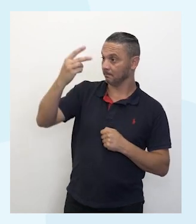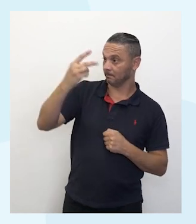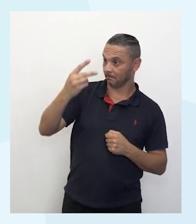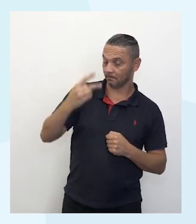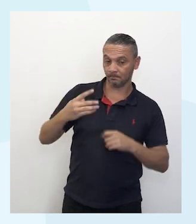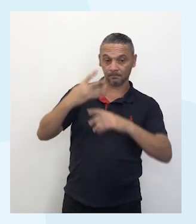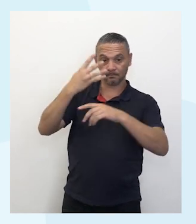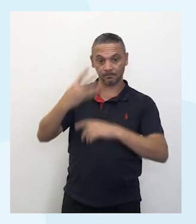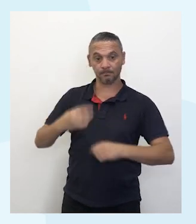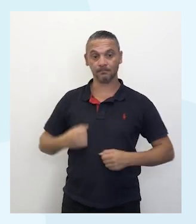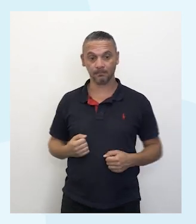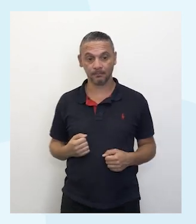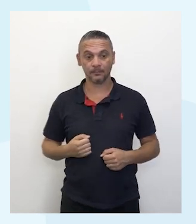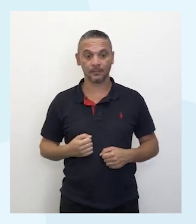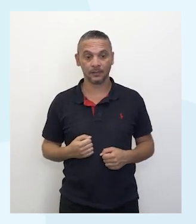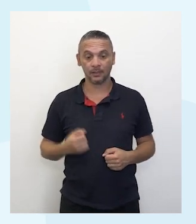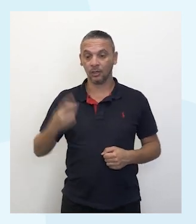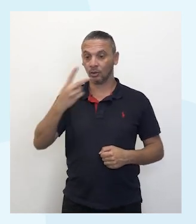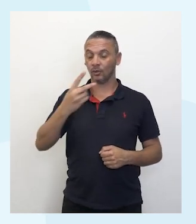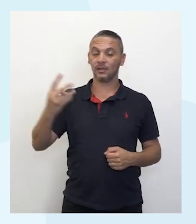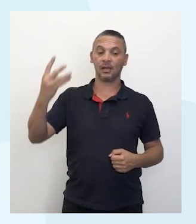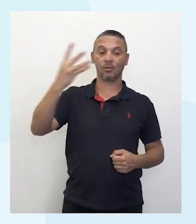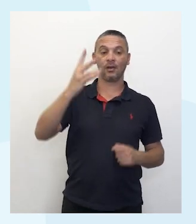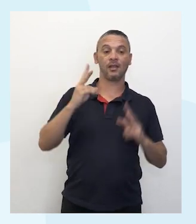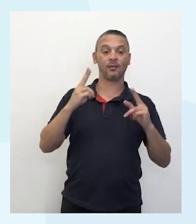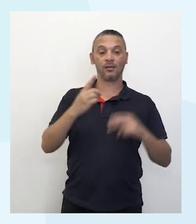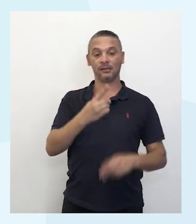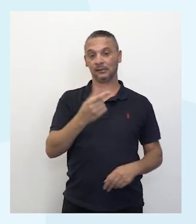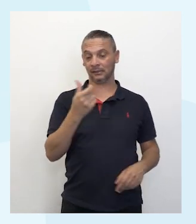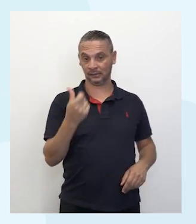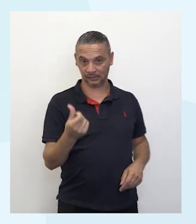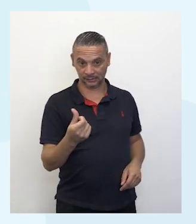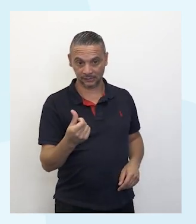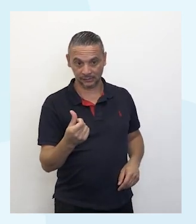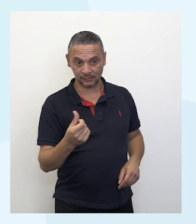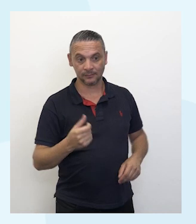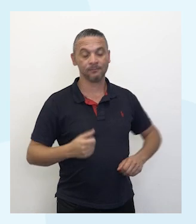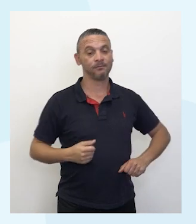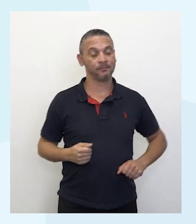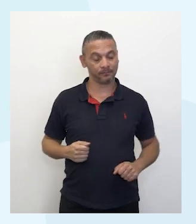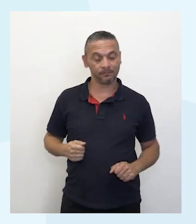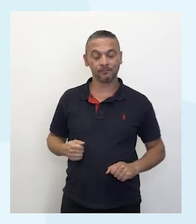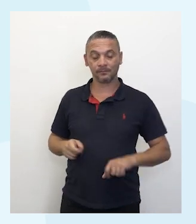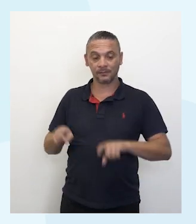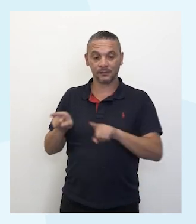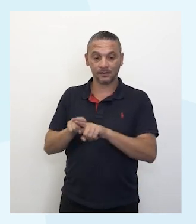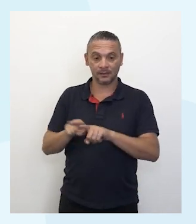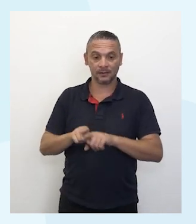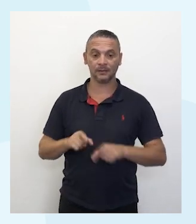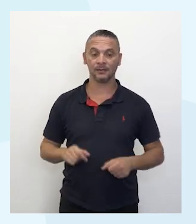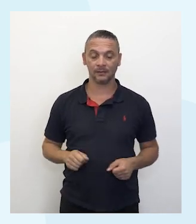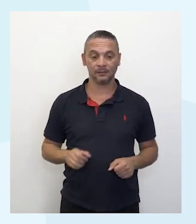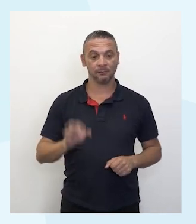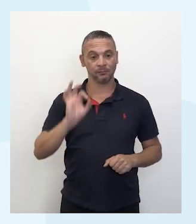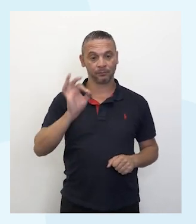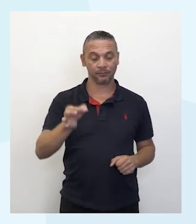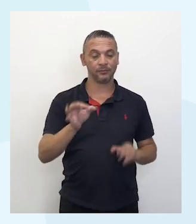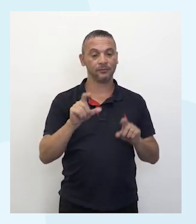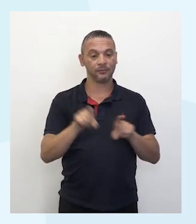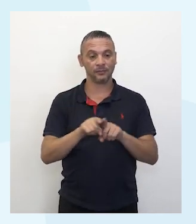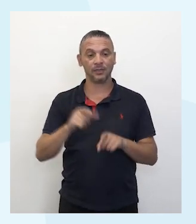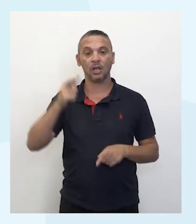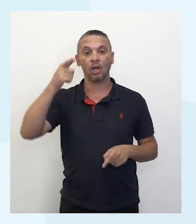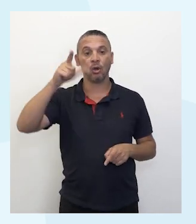4 vezes. E, portanto, 2 elevado à quarta dá 16, né? 2 vezes 2, 4, e 4 vezes 4, 16. Muito bem. Vamos